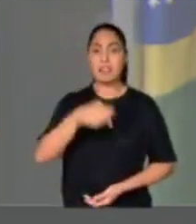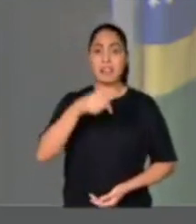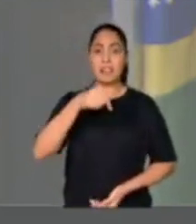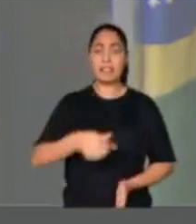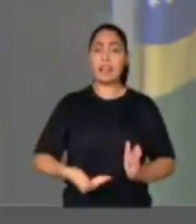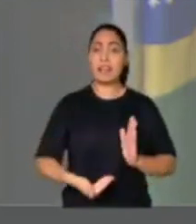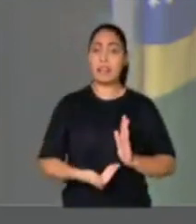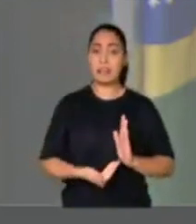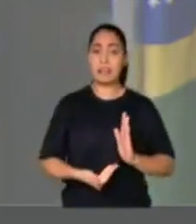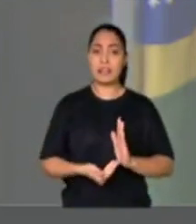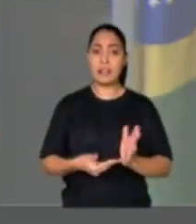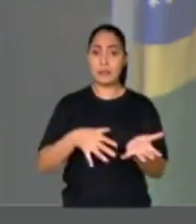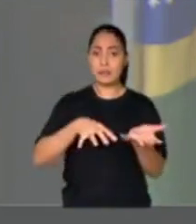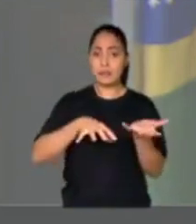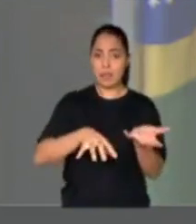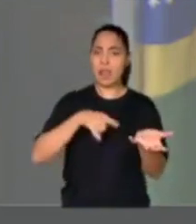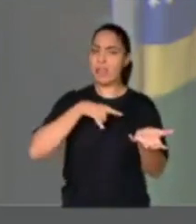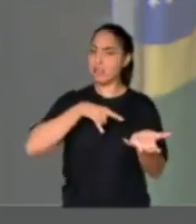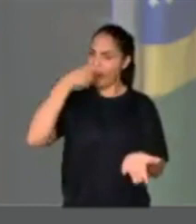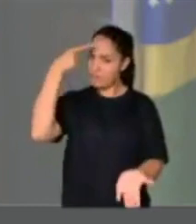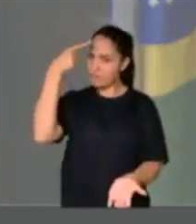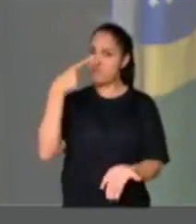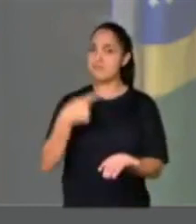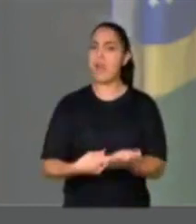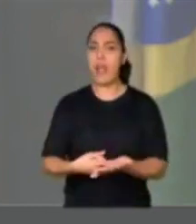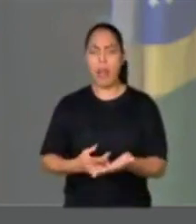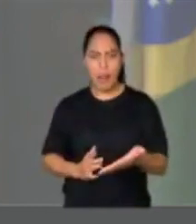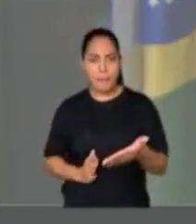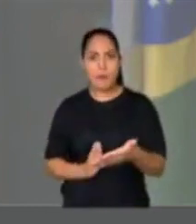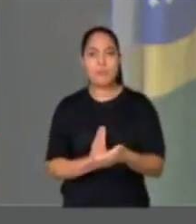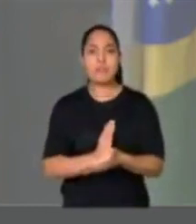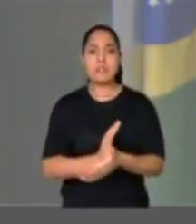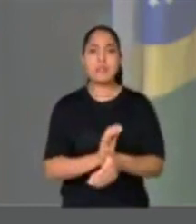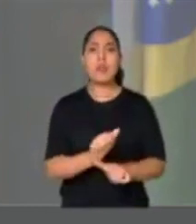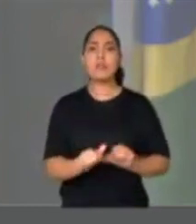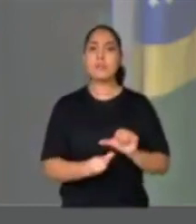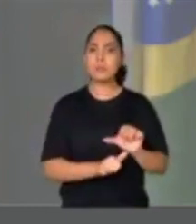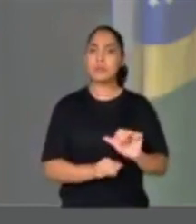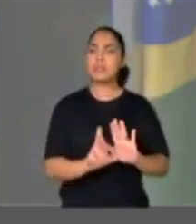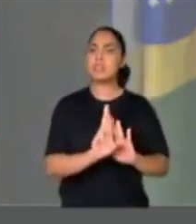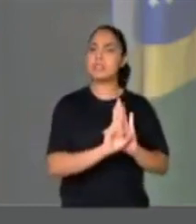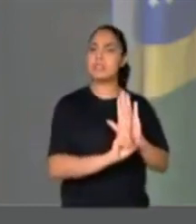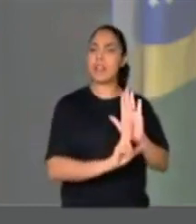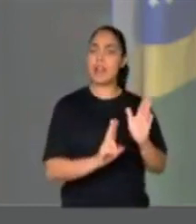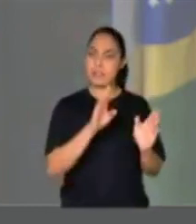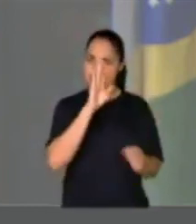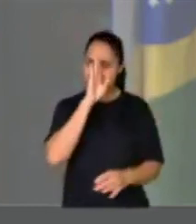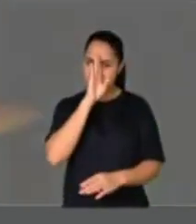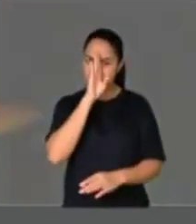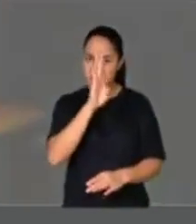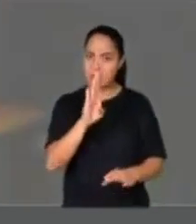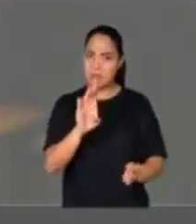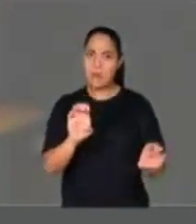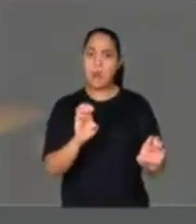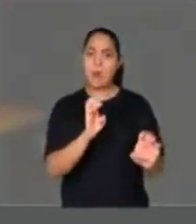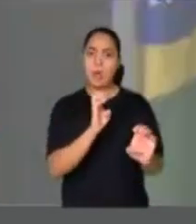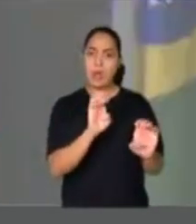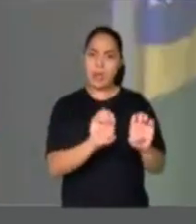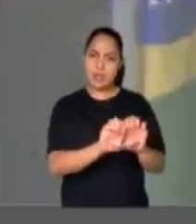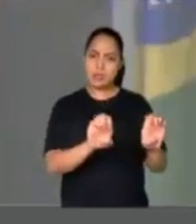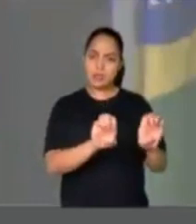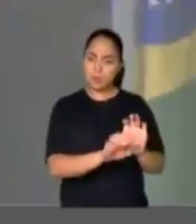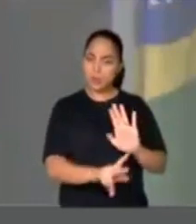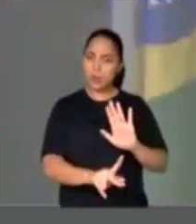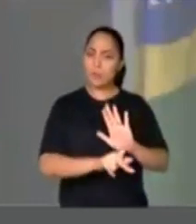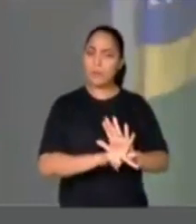Nacional tem um compromisso com a aprovação das reformas estruturantes para que o Brasil receba e vai receber de